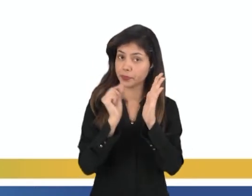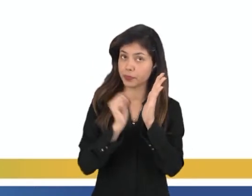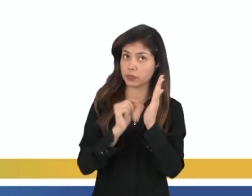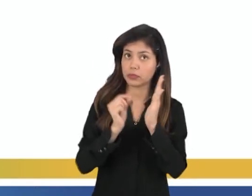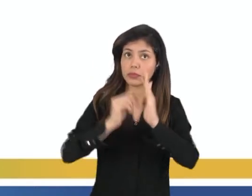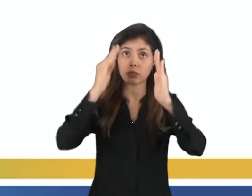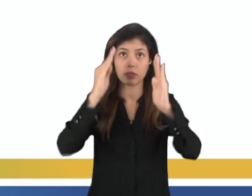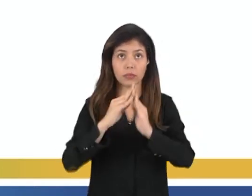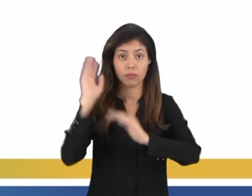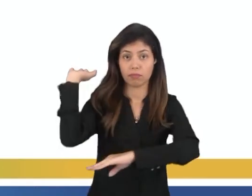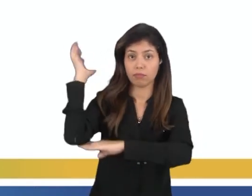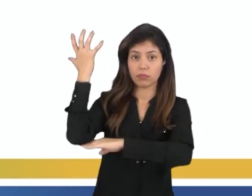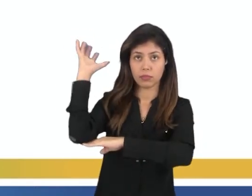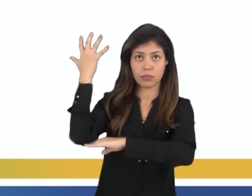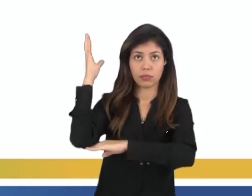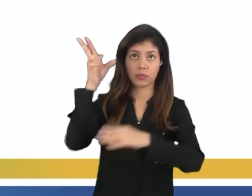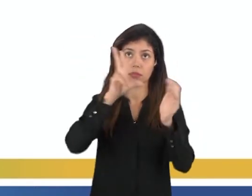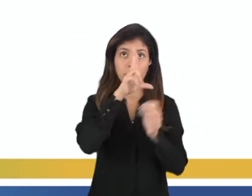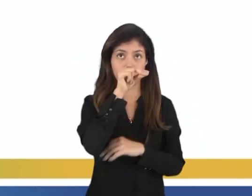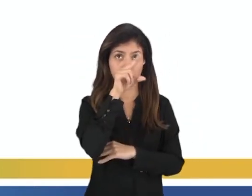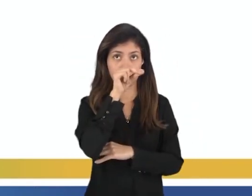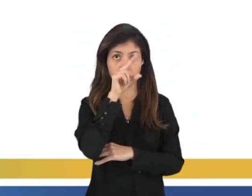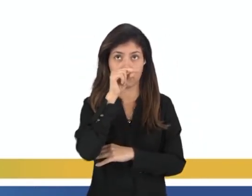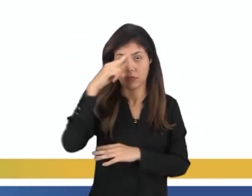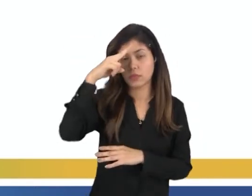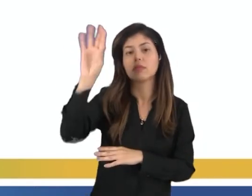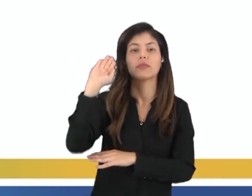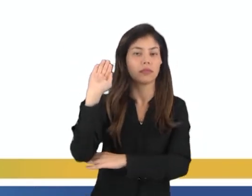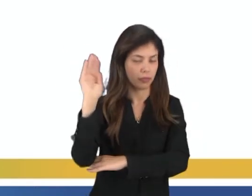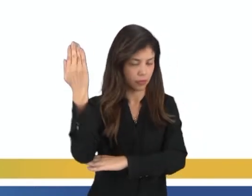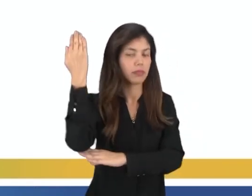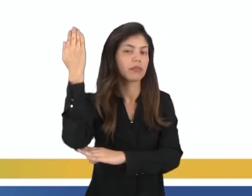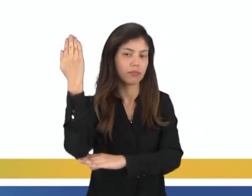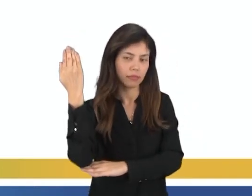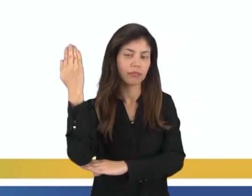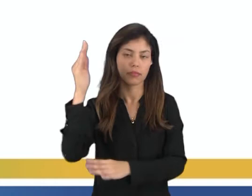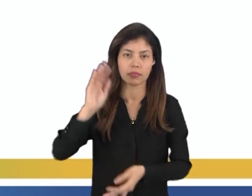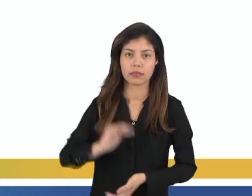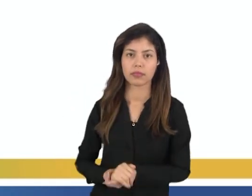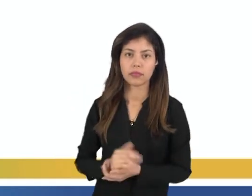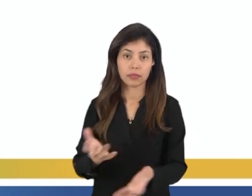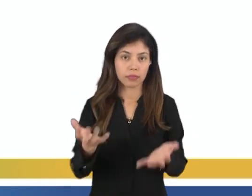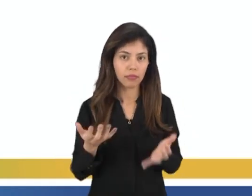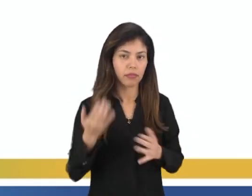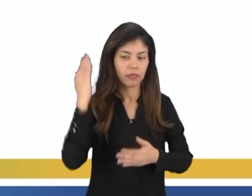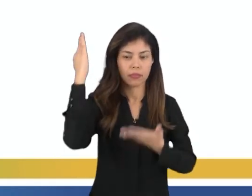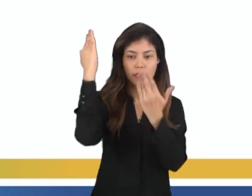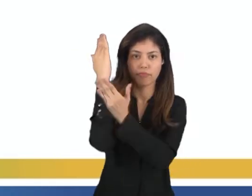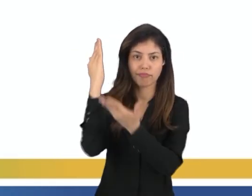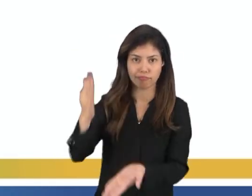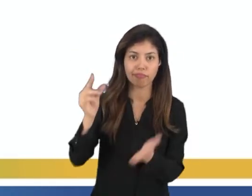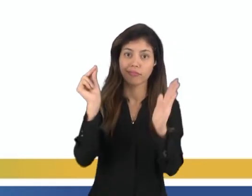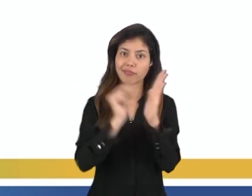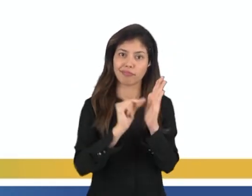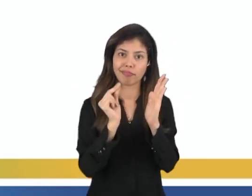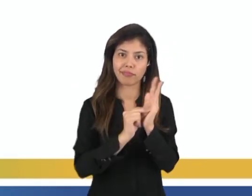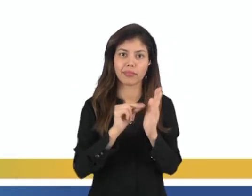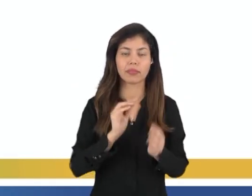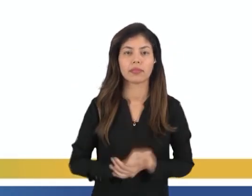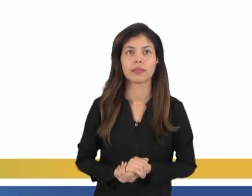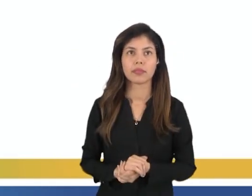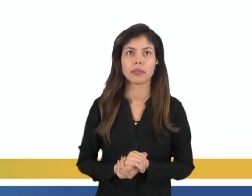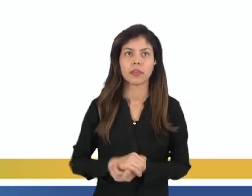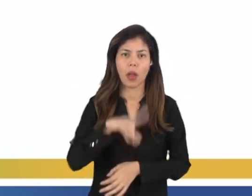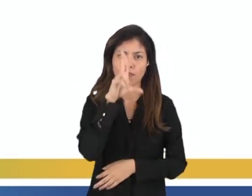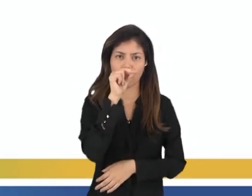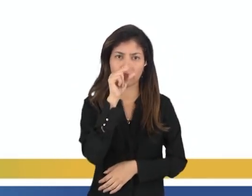Pica-Pau morava numa árvore e o Pato Donald era dono de uma madeireira e queria derrubar a casa do Pica-Pau.